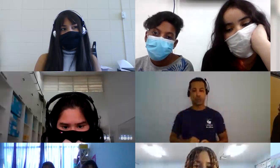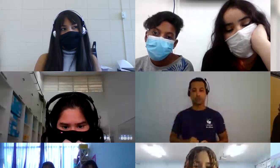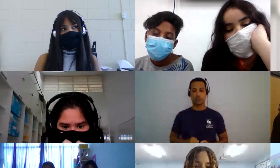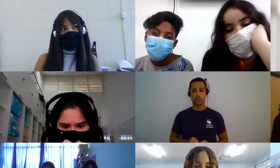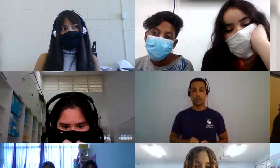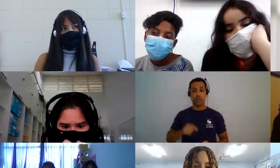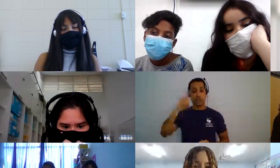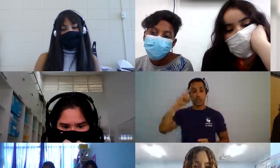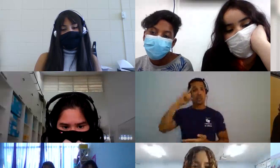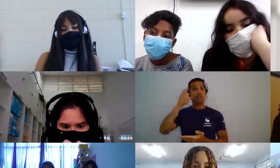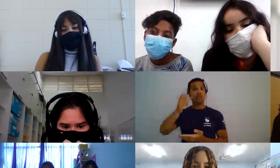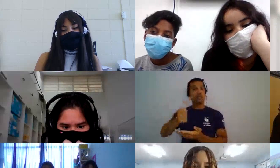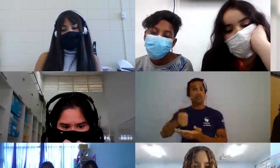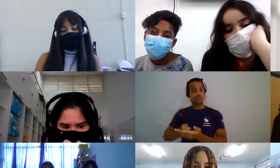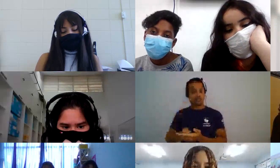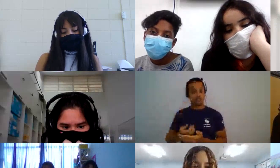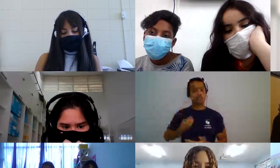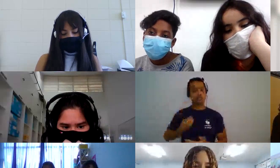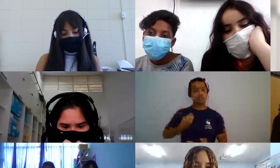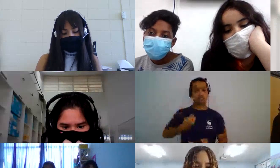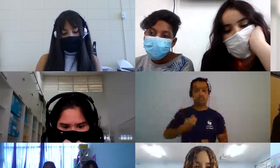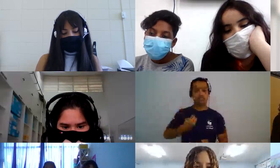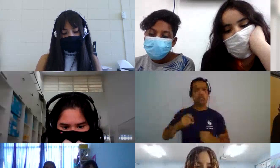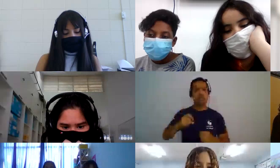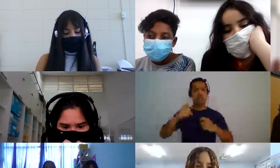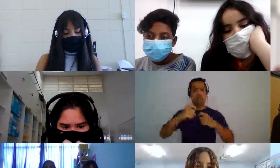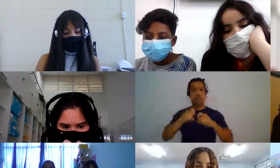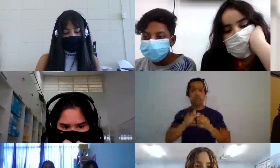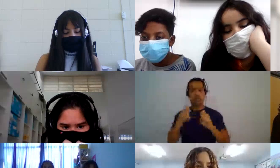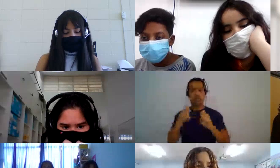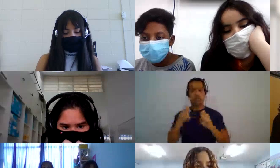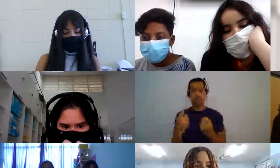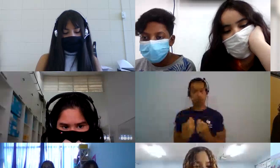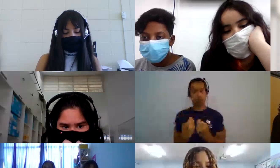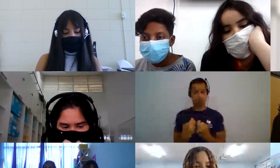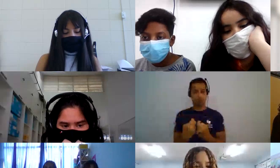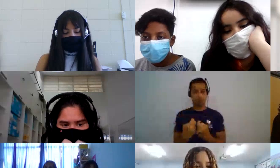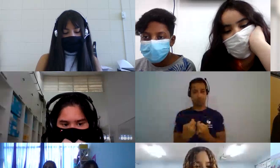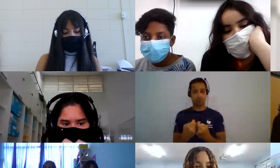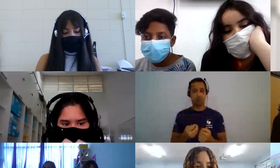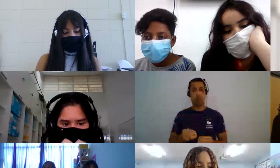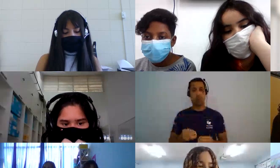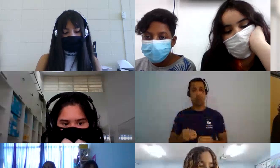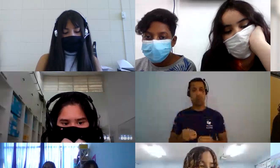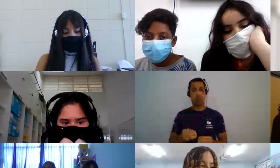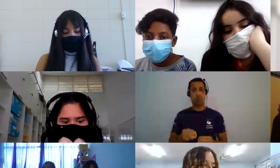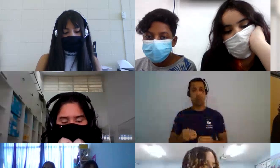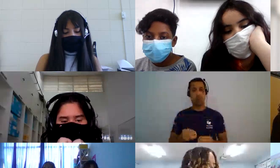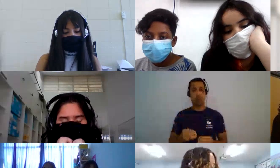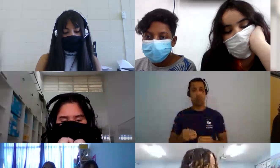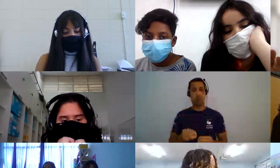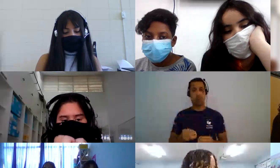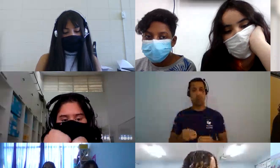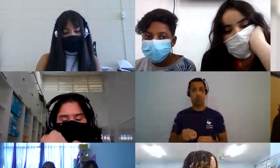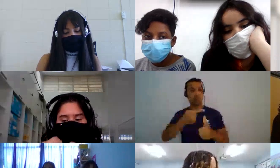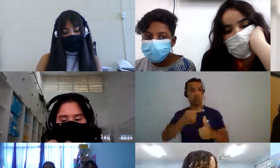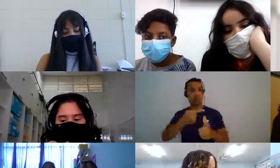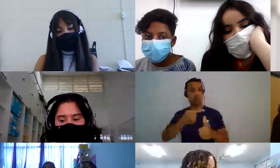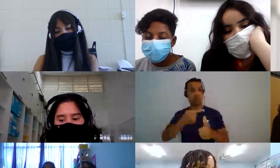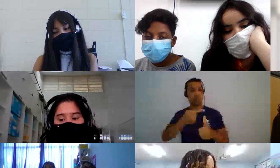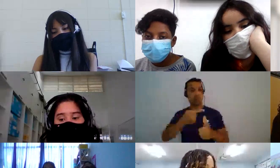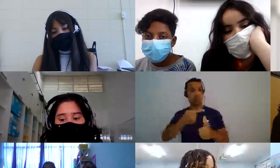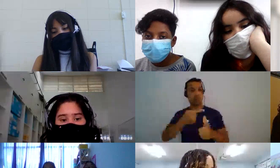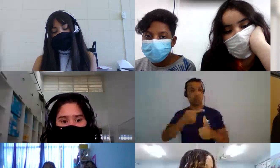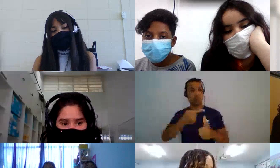essa decisão de vivenciar a sexualidade, vamos colocar assim, ó, beijar a primeira vez, pegação